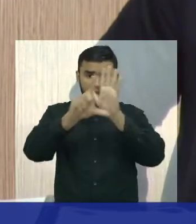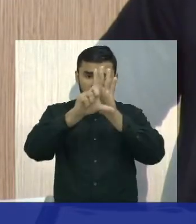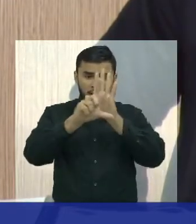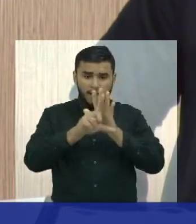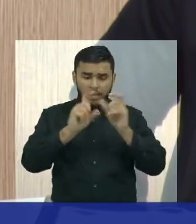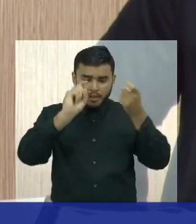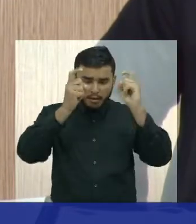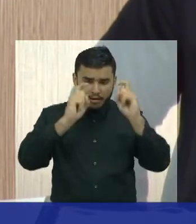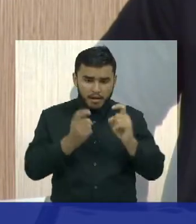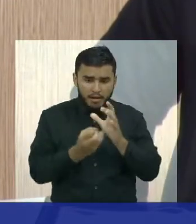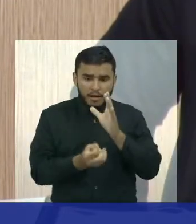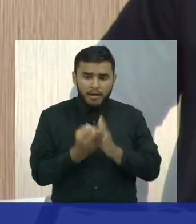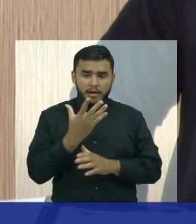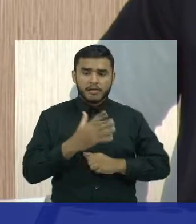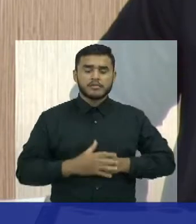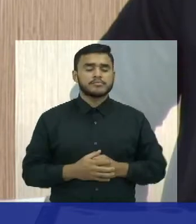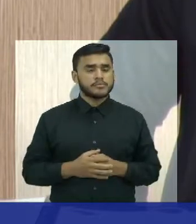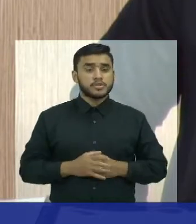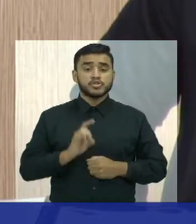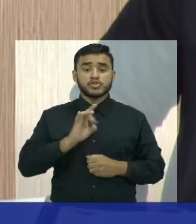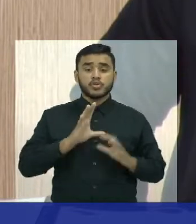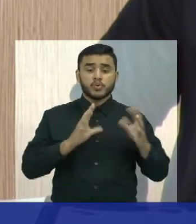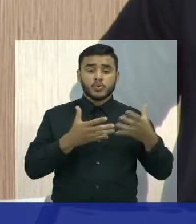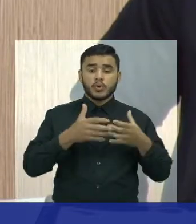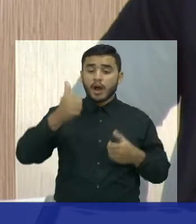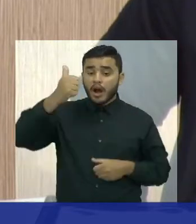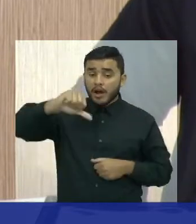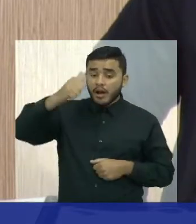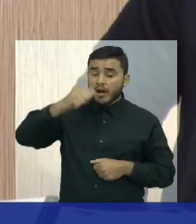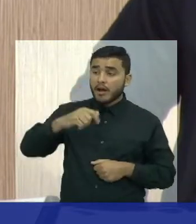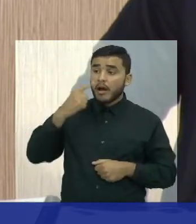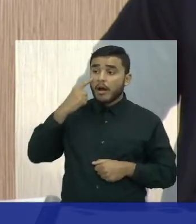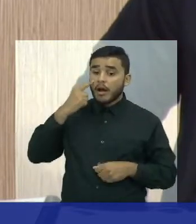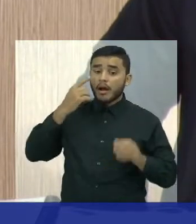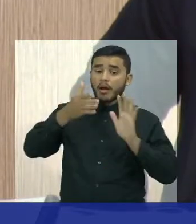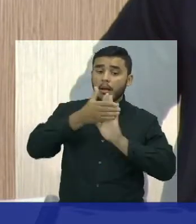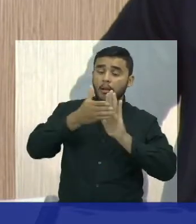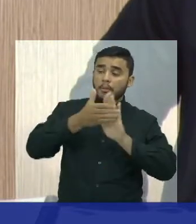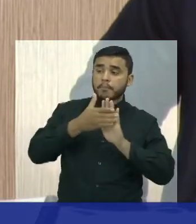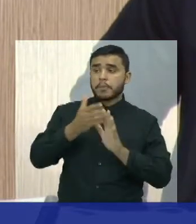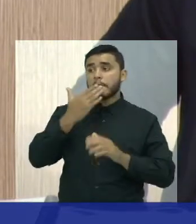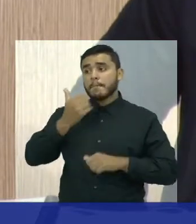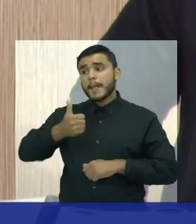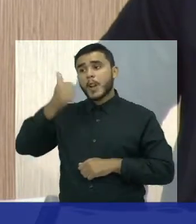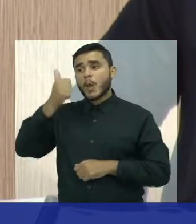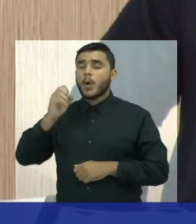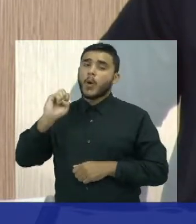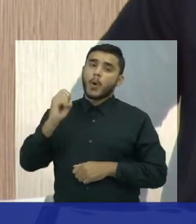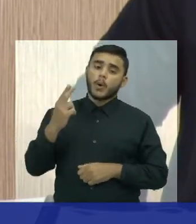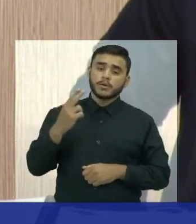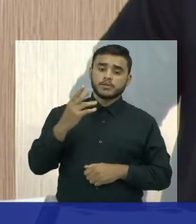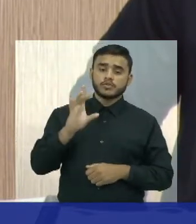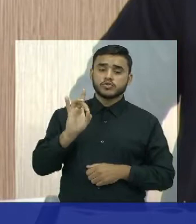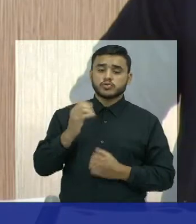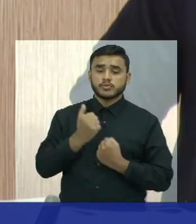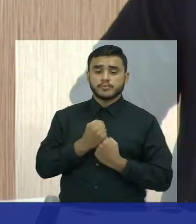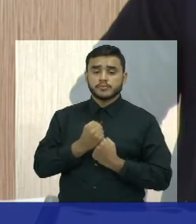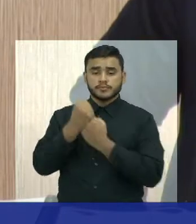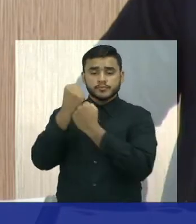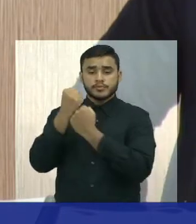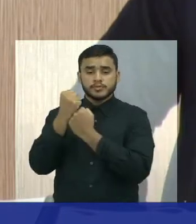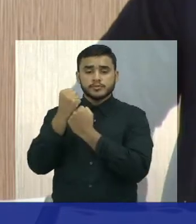Então, a comissão ela é de avaliação, ela é de monitoramento, ela é de apoio. Na verdade, ela vai servir até como